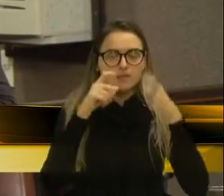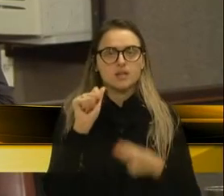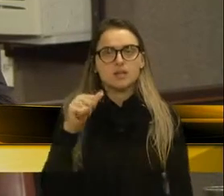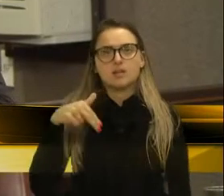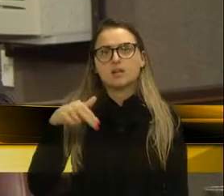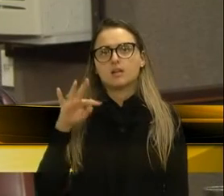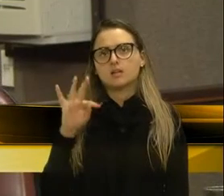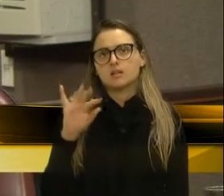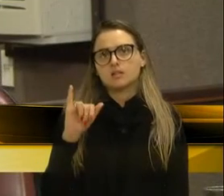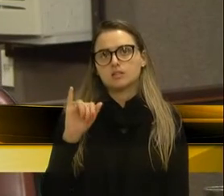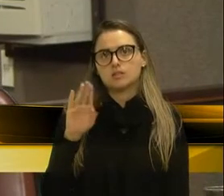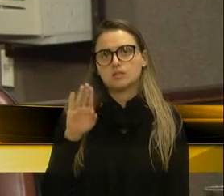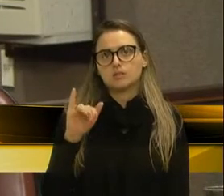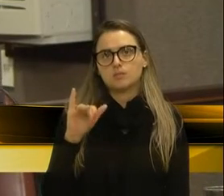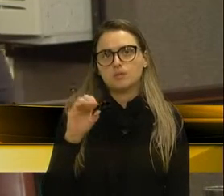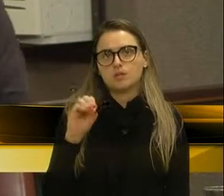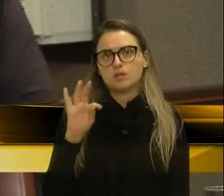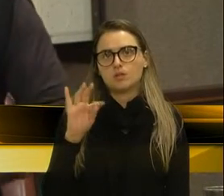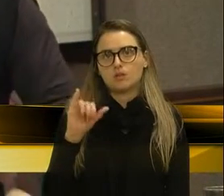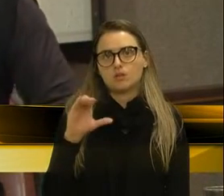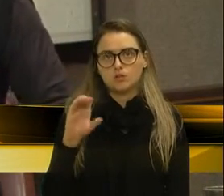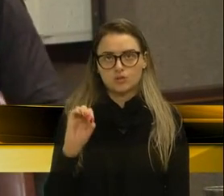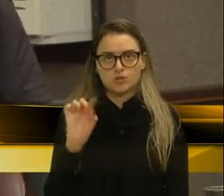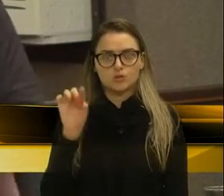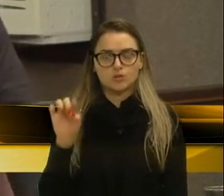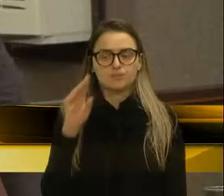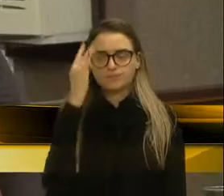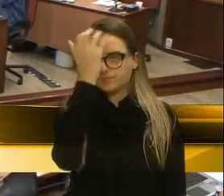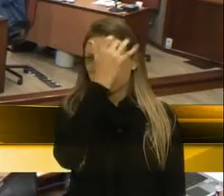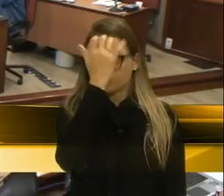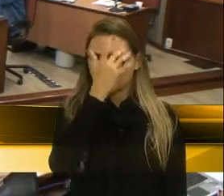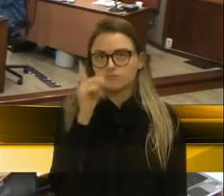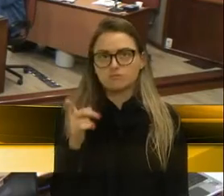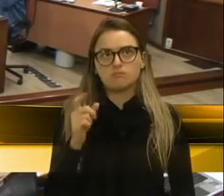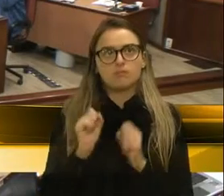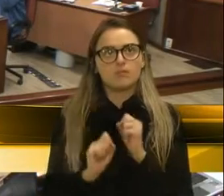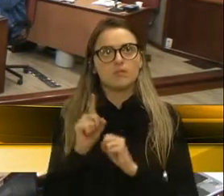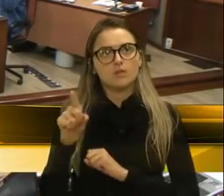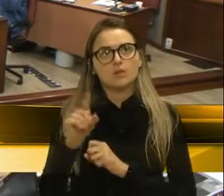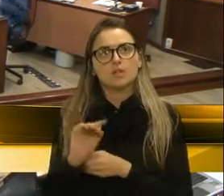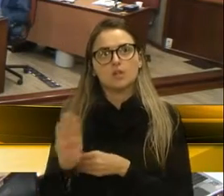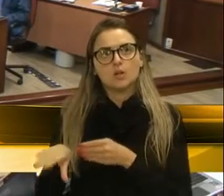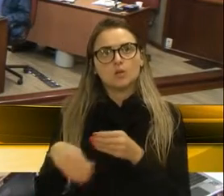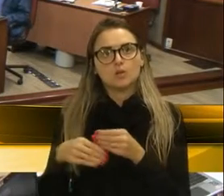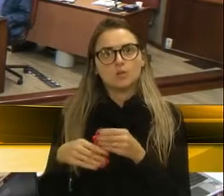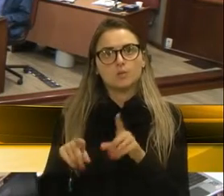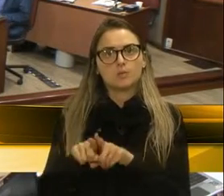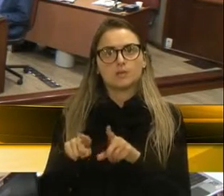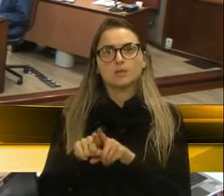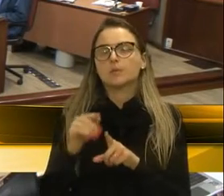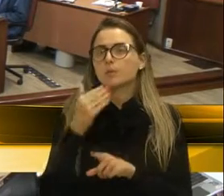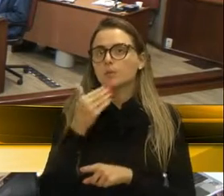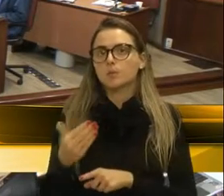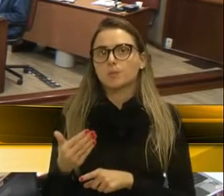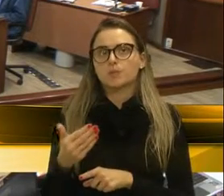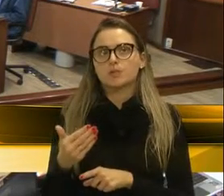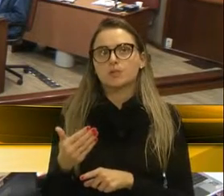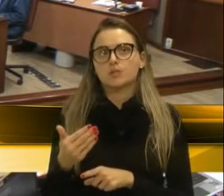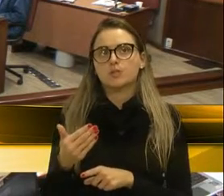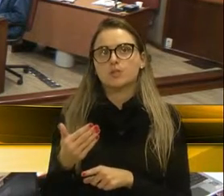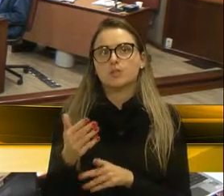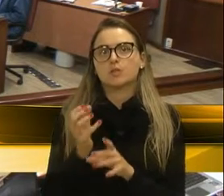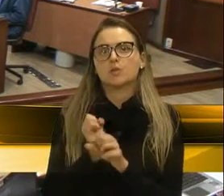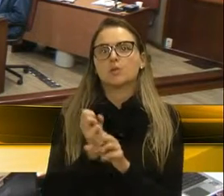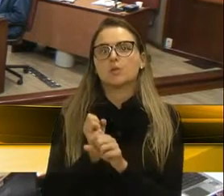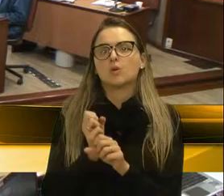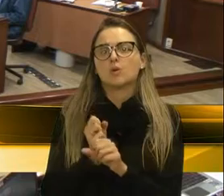antibióticos. Seu parte, vereador. Bem rapidinho, vereador Rafael. Quem sabe, Vossa Excelência acrescente o pedido do inventário desses